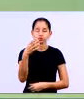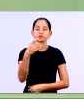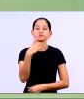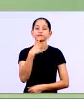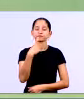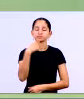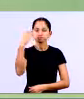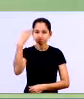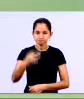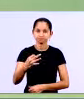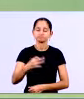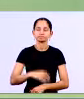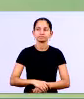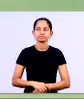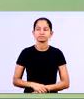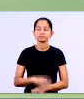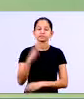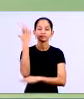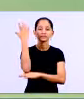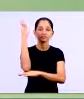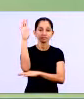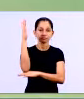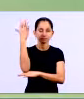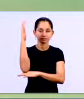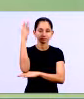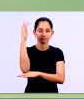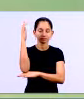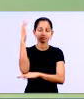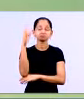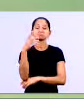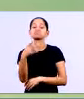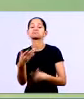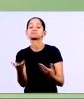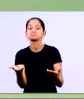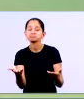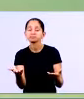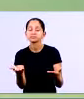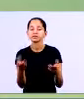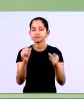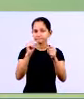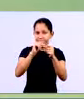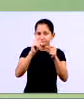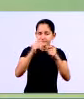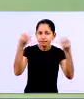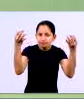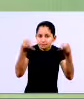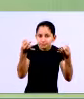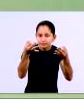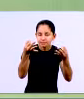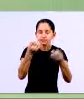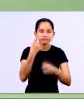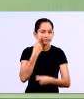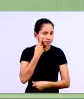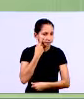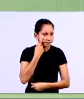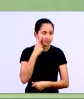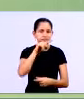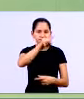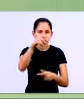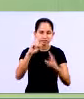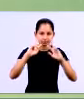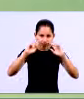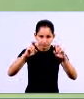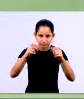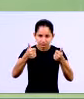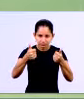o acento. Árvore, professora Tayane. Árvore. Vamos separar, professora Vamos. Ruth, só para ver se os meninos identificaram